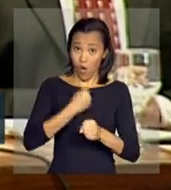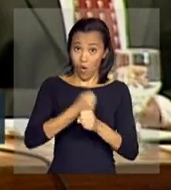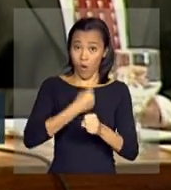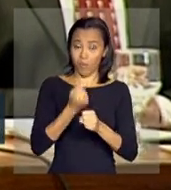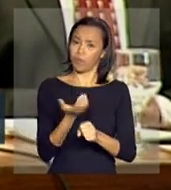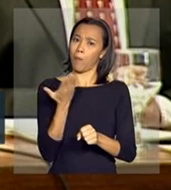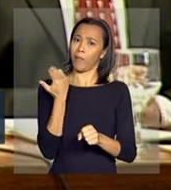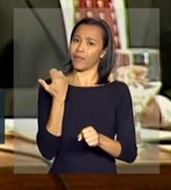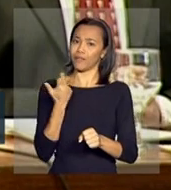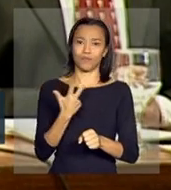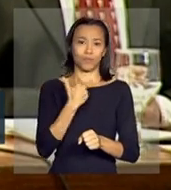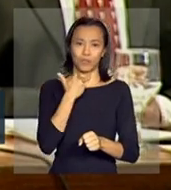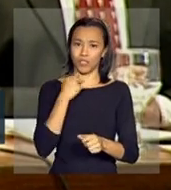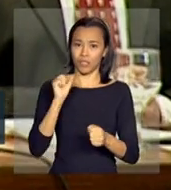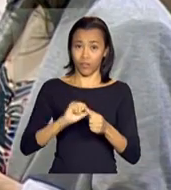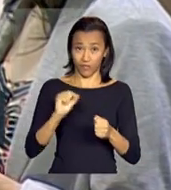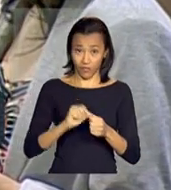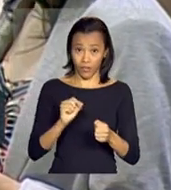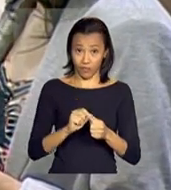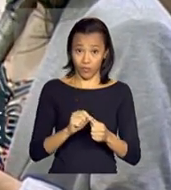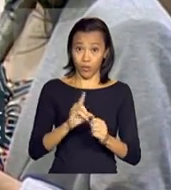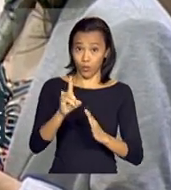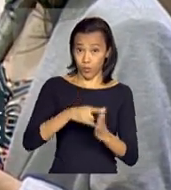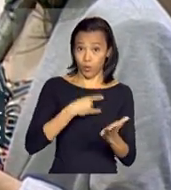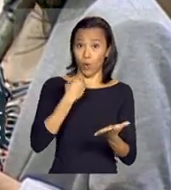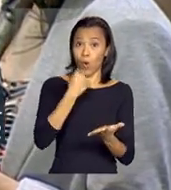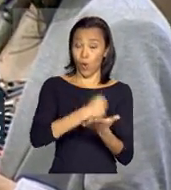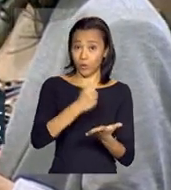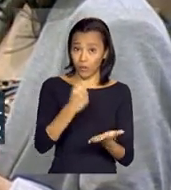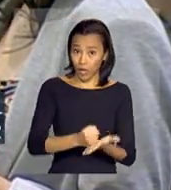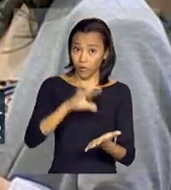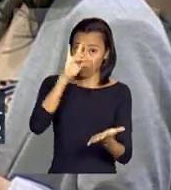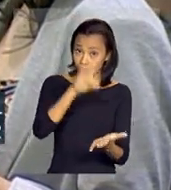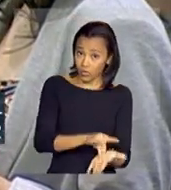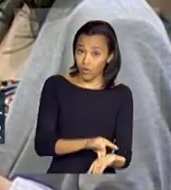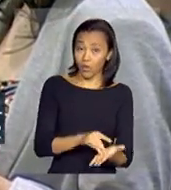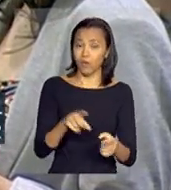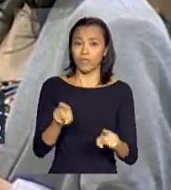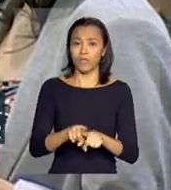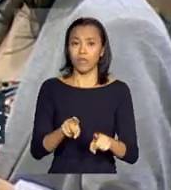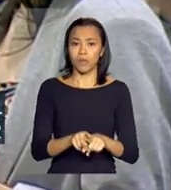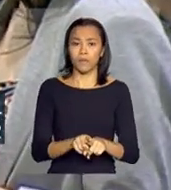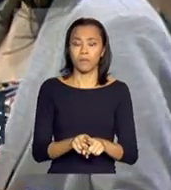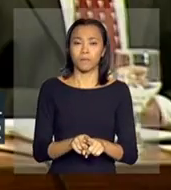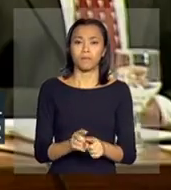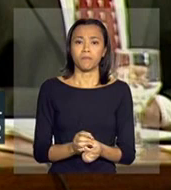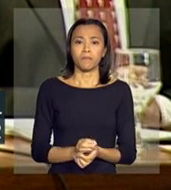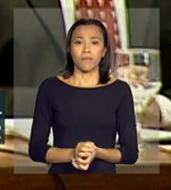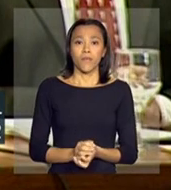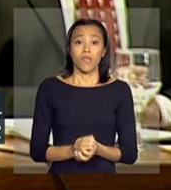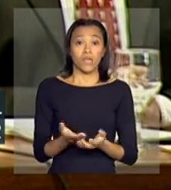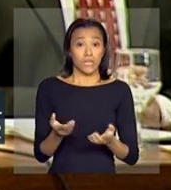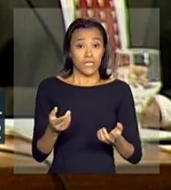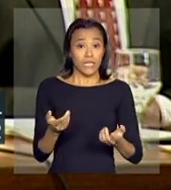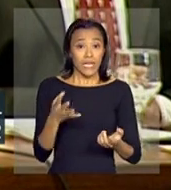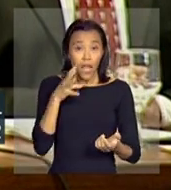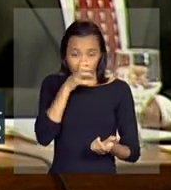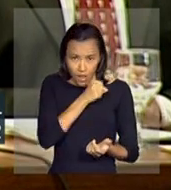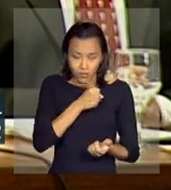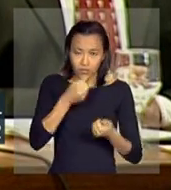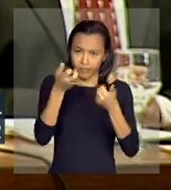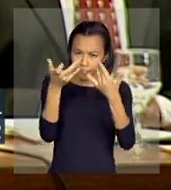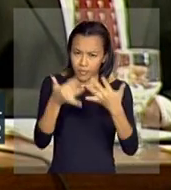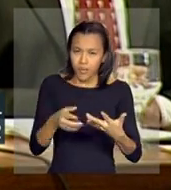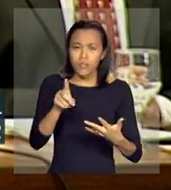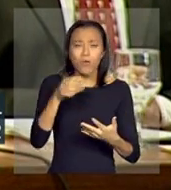sido executadas pelos contratos originais. É o caso da Meta 1 Norte e da Meta 2 Norte. De forma muito breve, só para